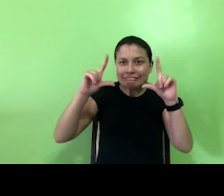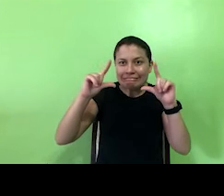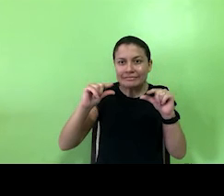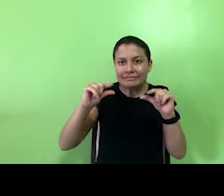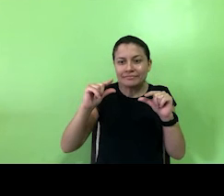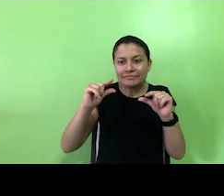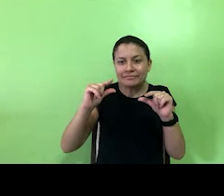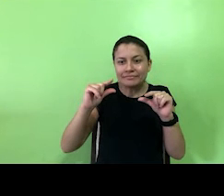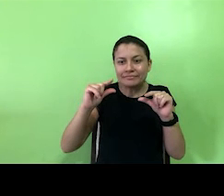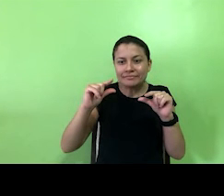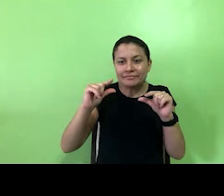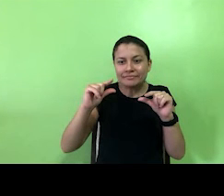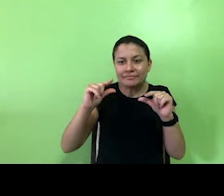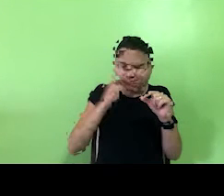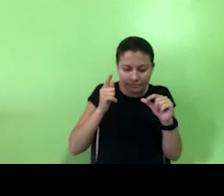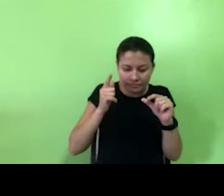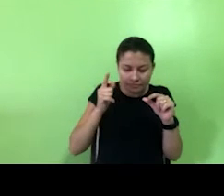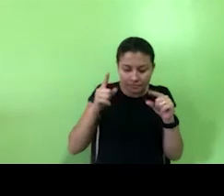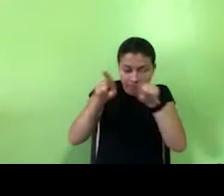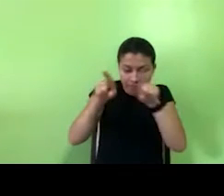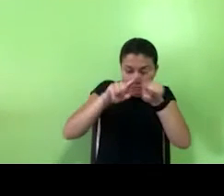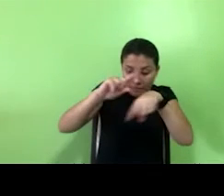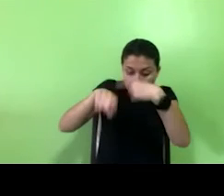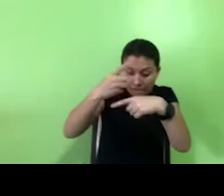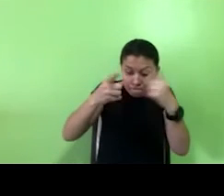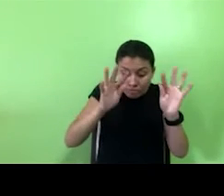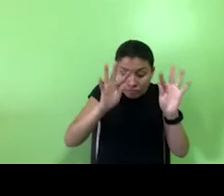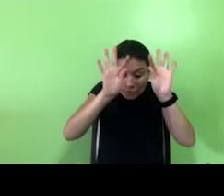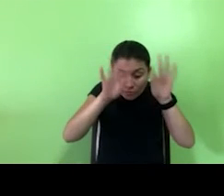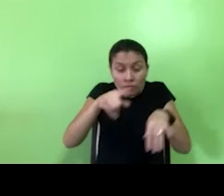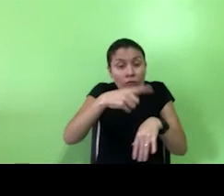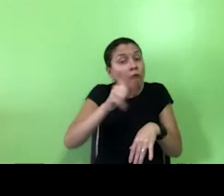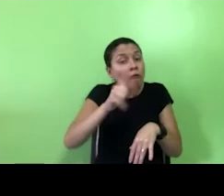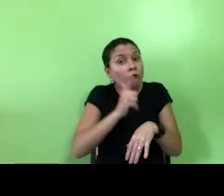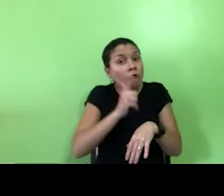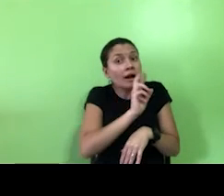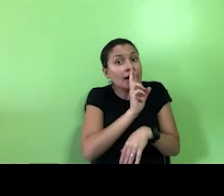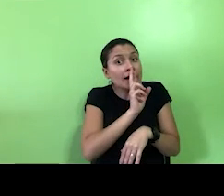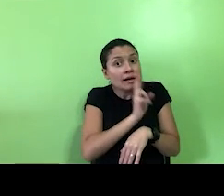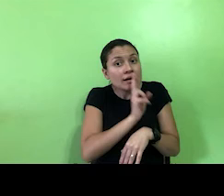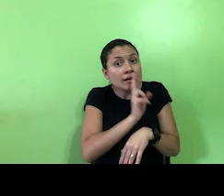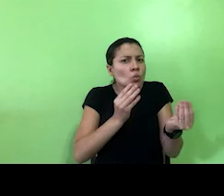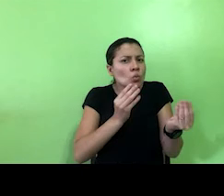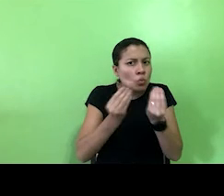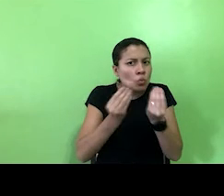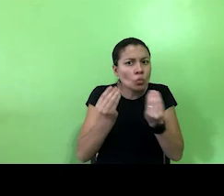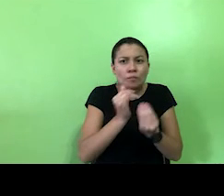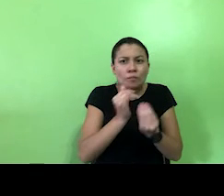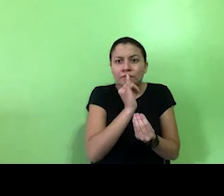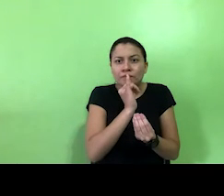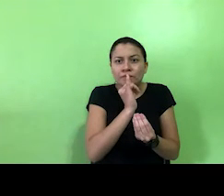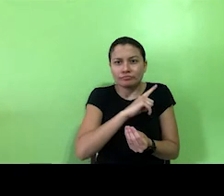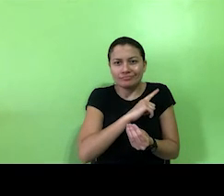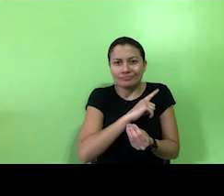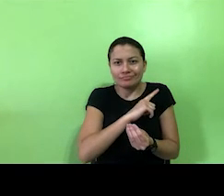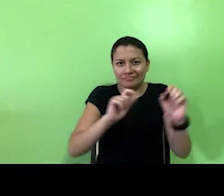fim, trazendo aqui para vocês um pouco dos resultados do nosso processo, aqui é um print